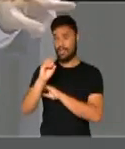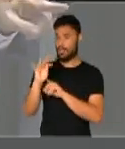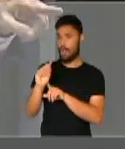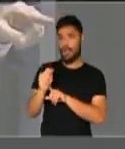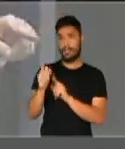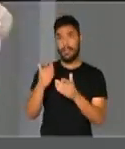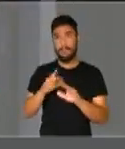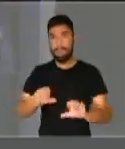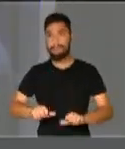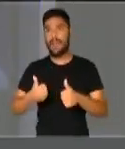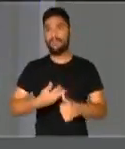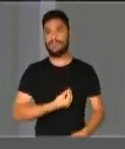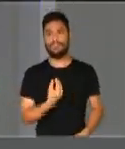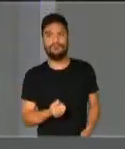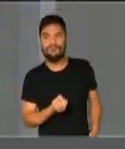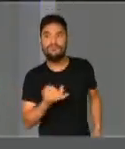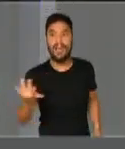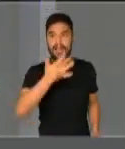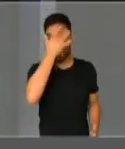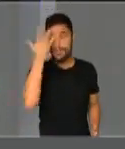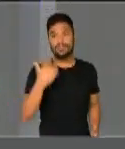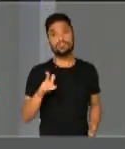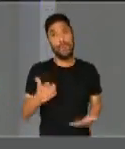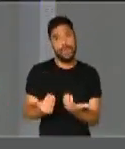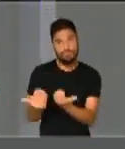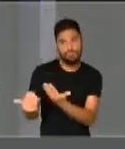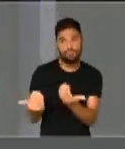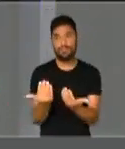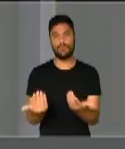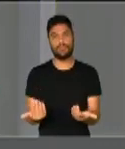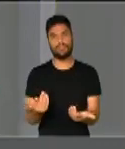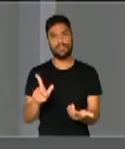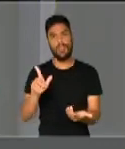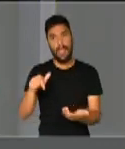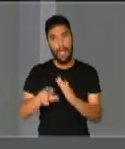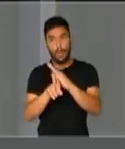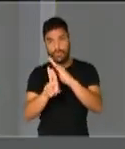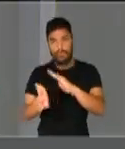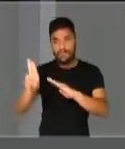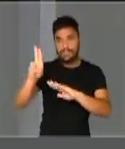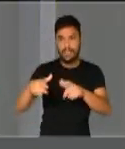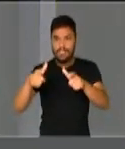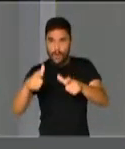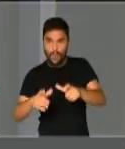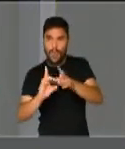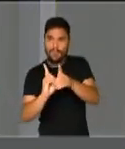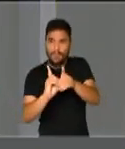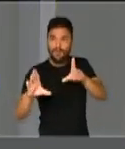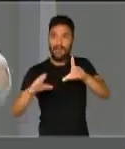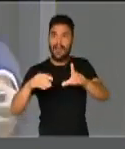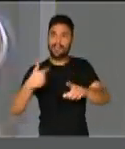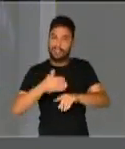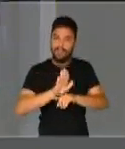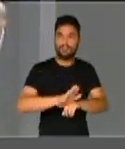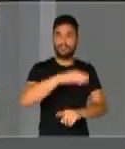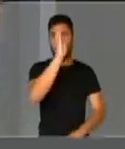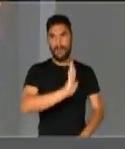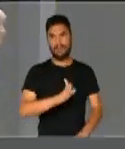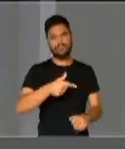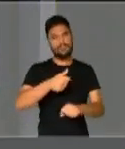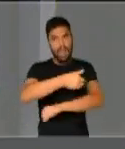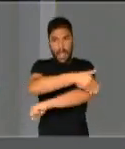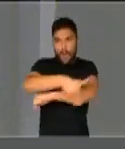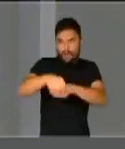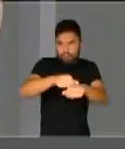esse lugar tão importante para a vida dessa juventude, tão importante para a vida democrática desse país, que vai lotar